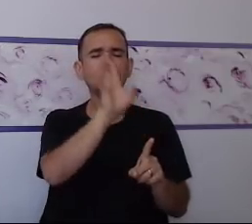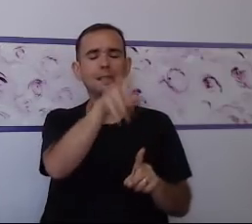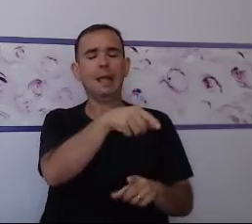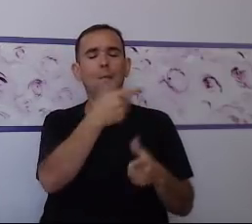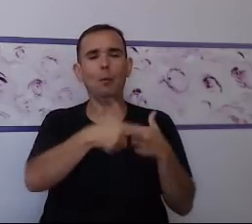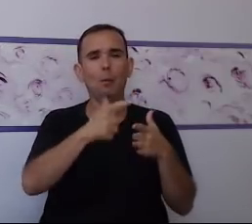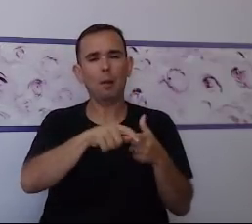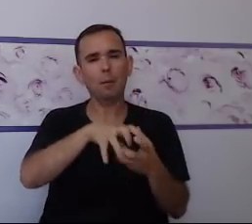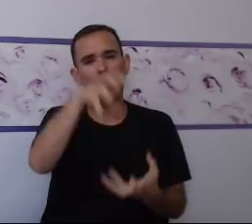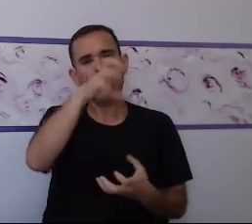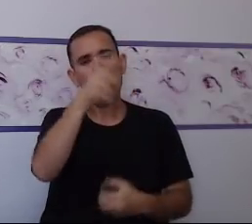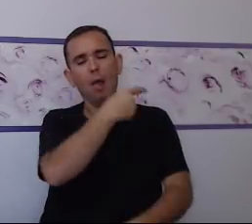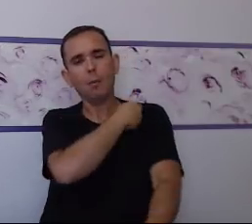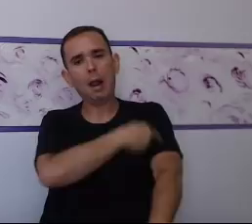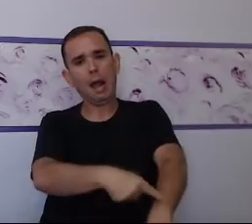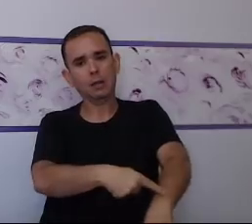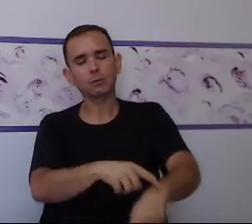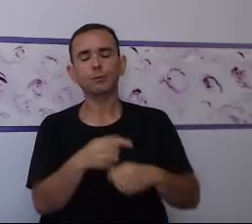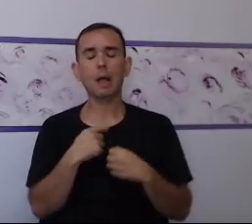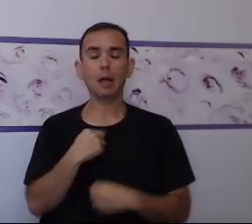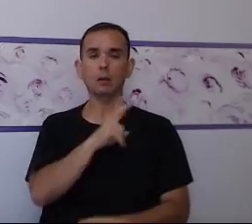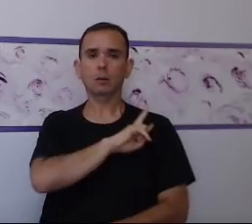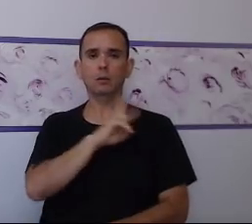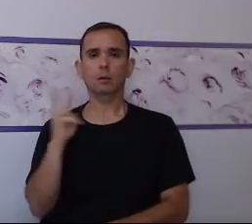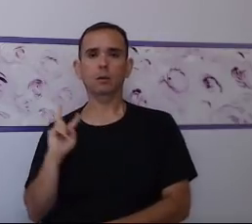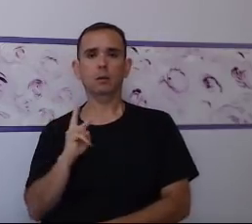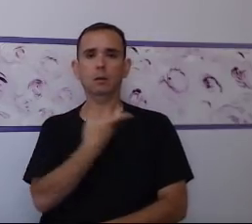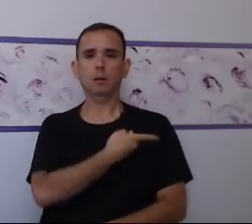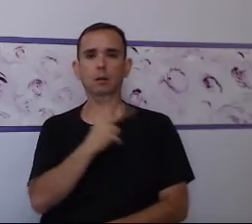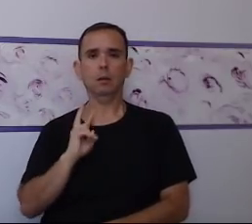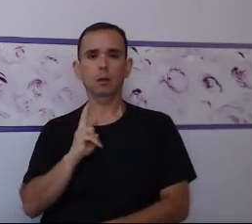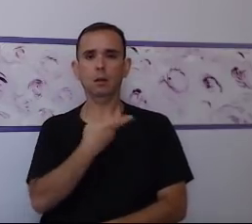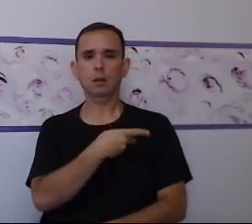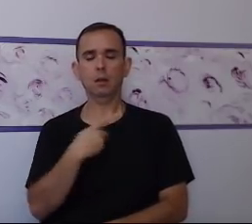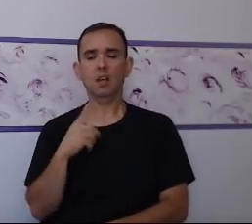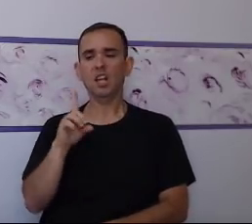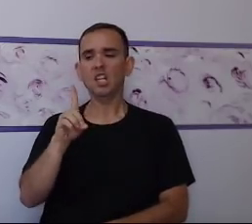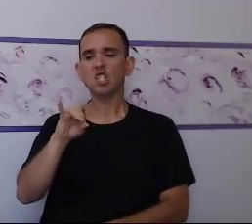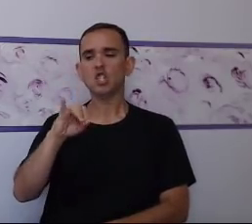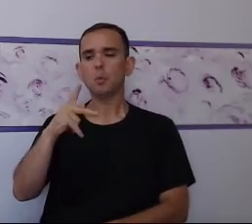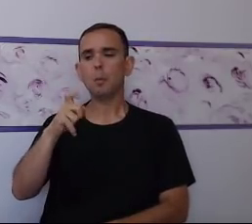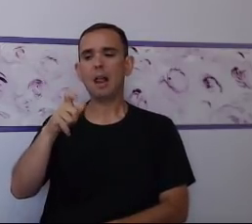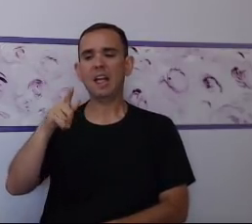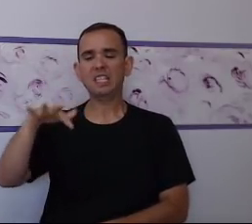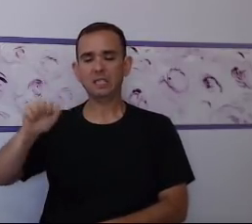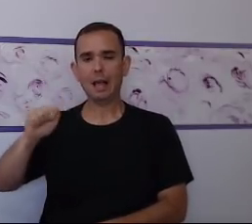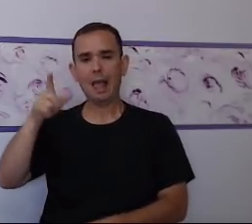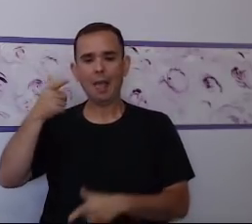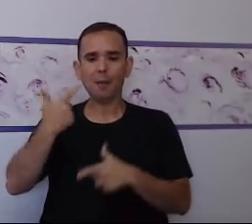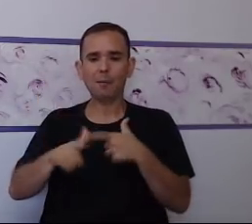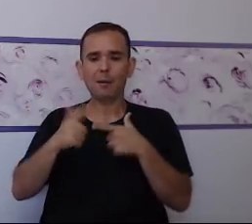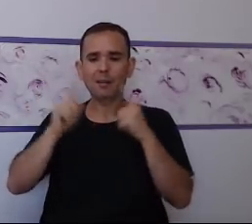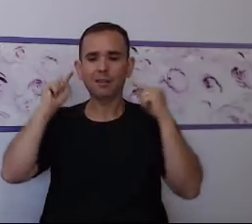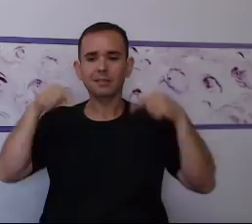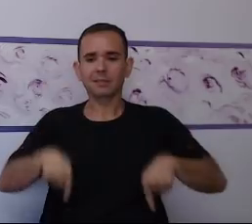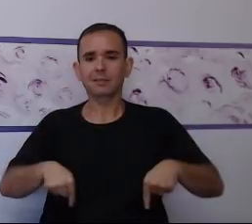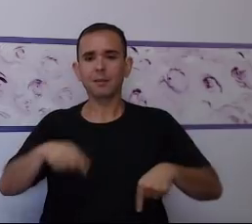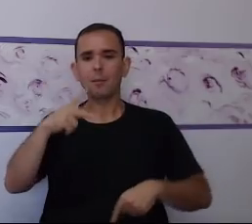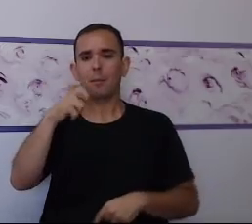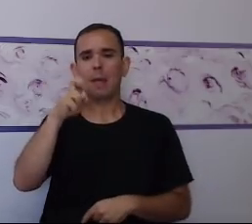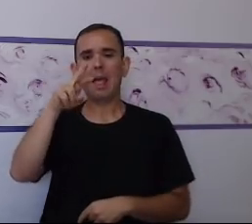braço. Na bilateral, também conhecida como diplégica, as pernas são mais afetadas, mas também pode haver